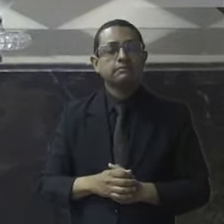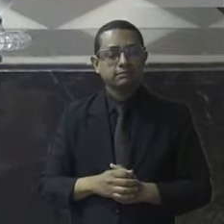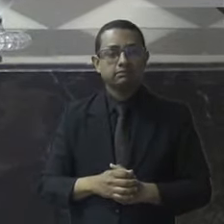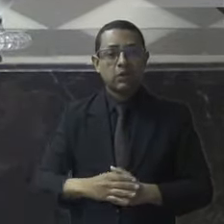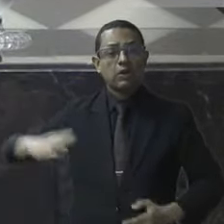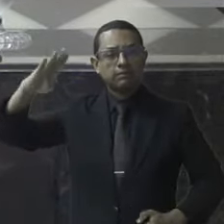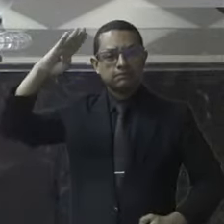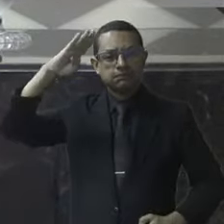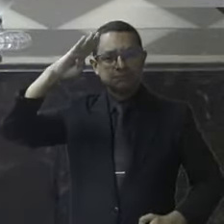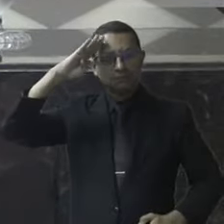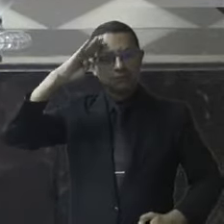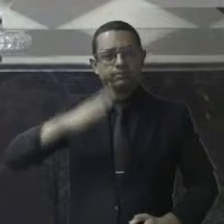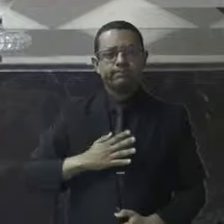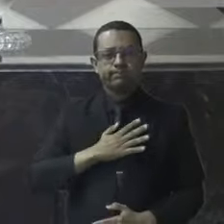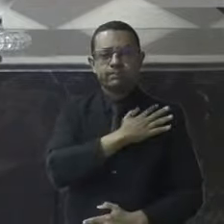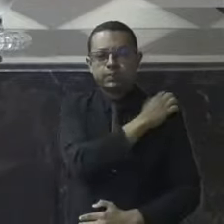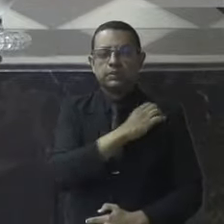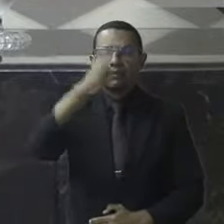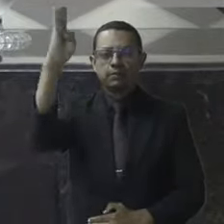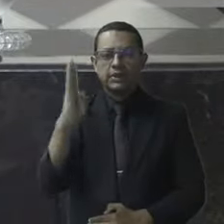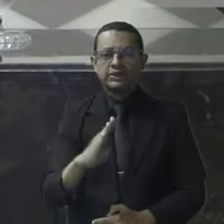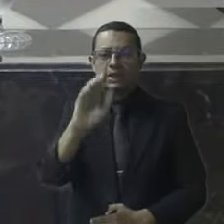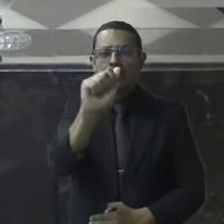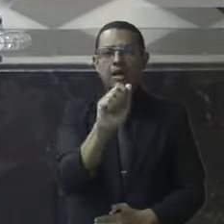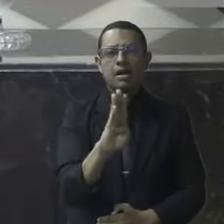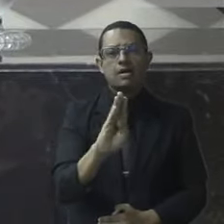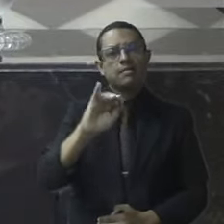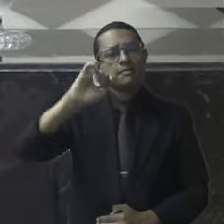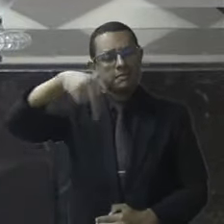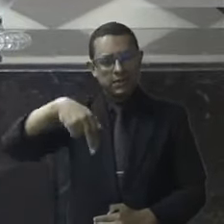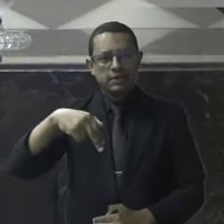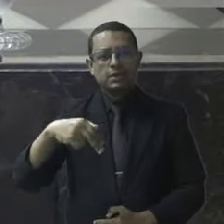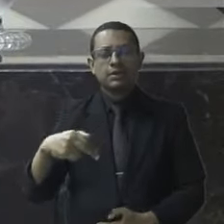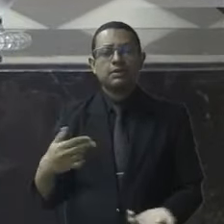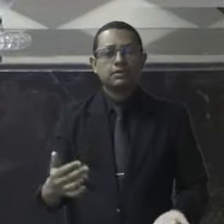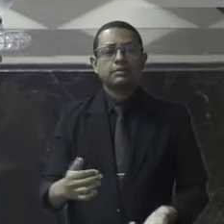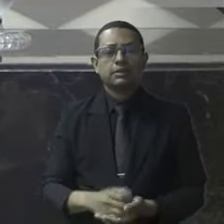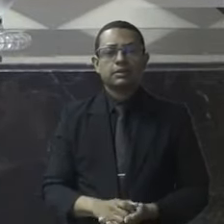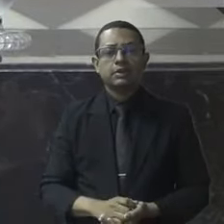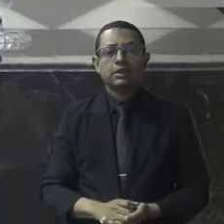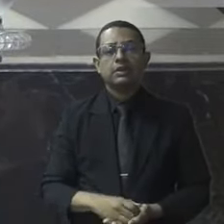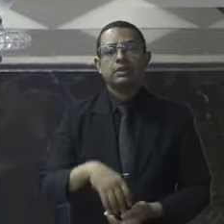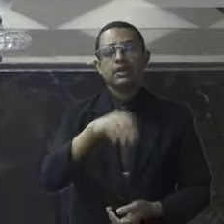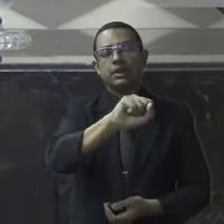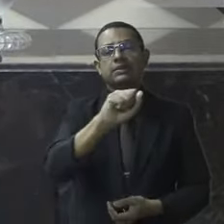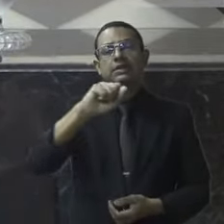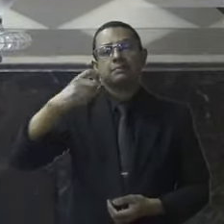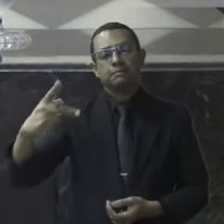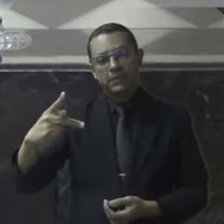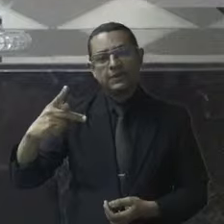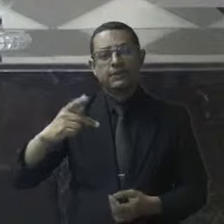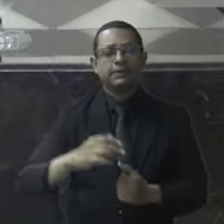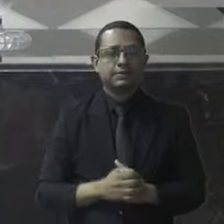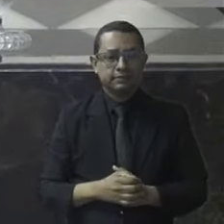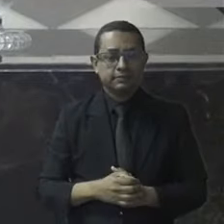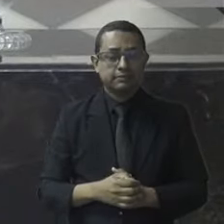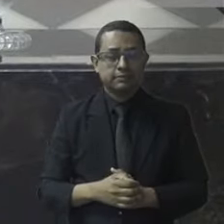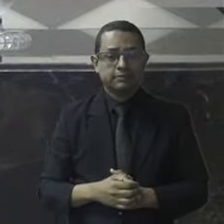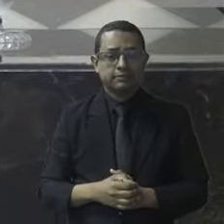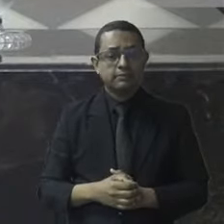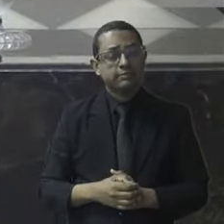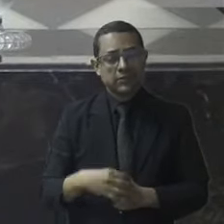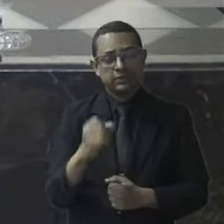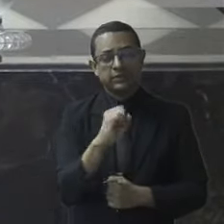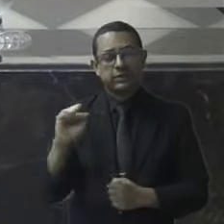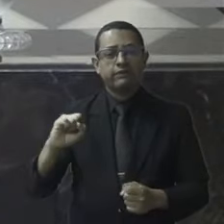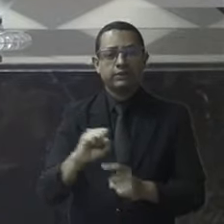Exército Brasileiro, ABIN, Secretaria de Segurança Pública e Defesa